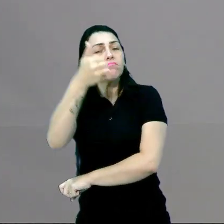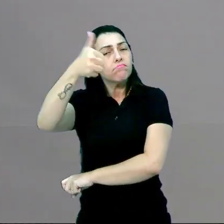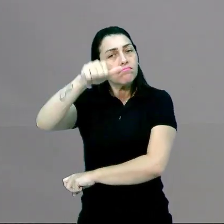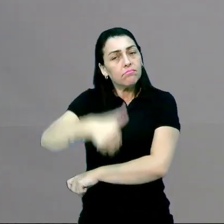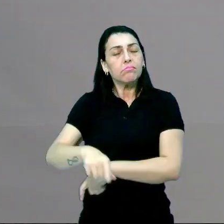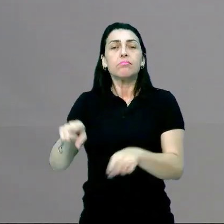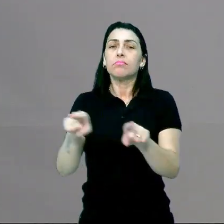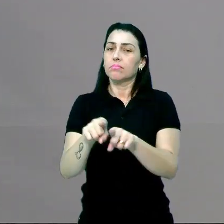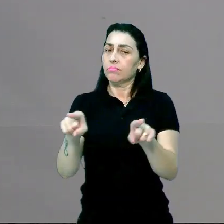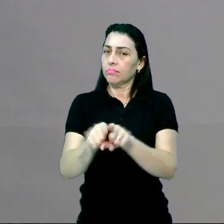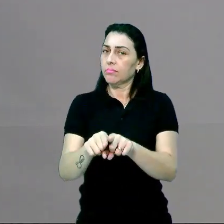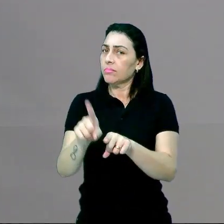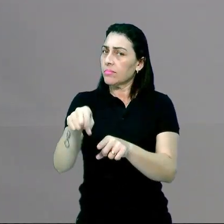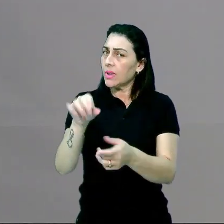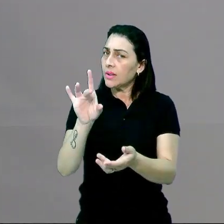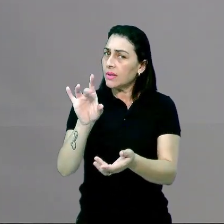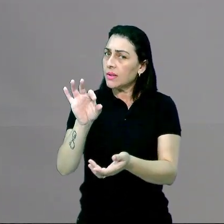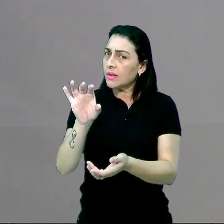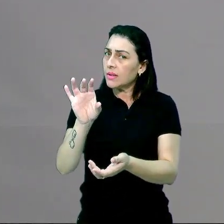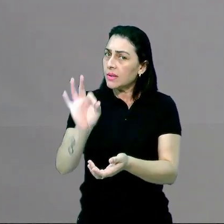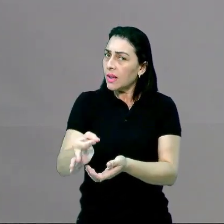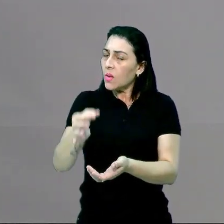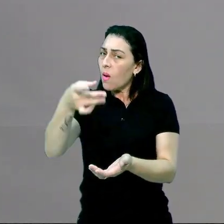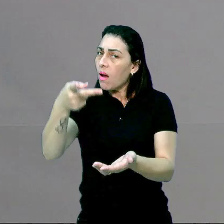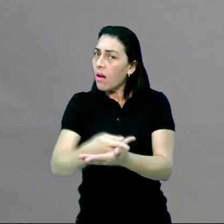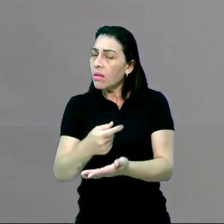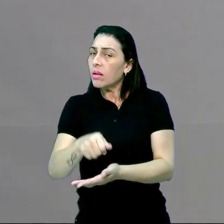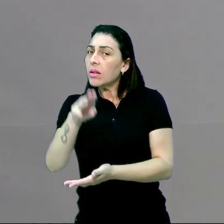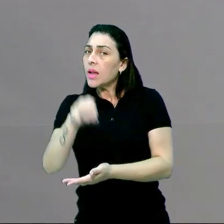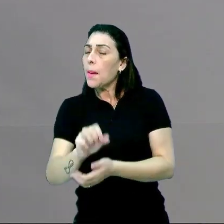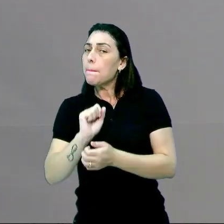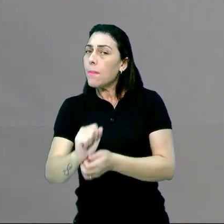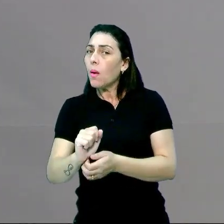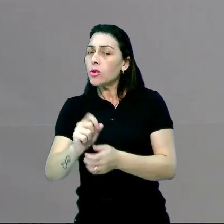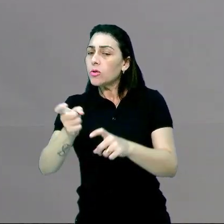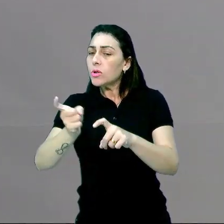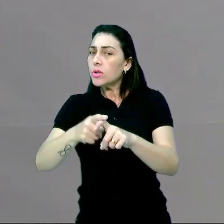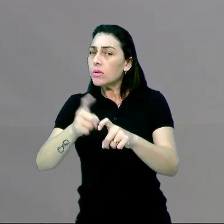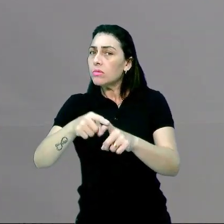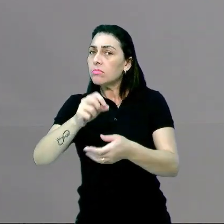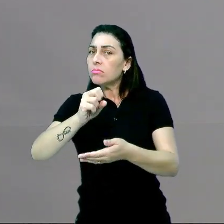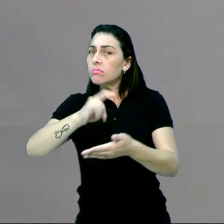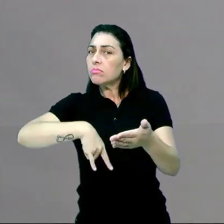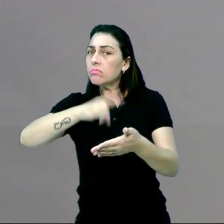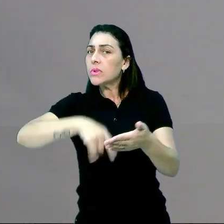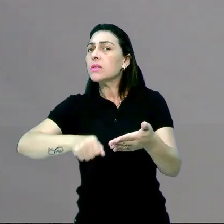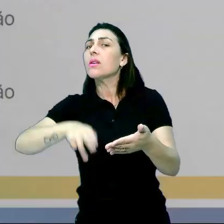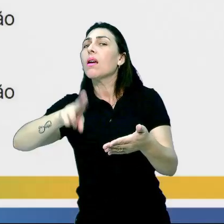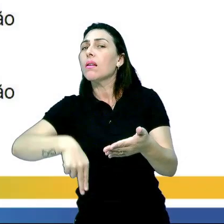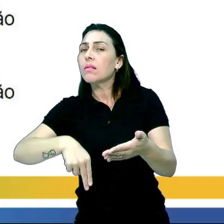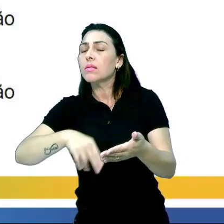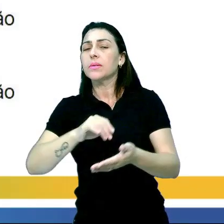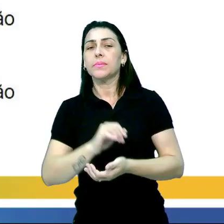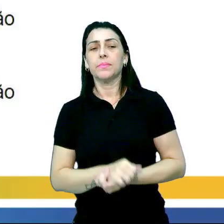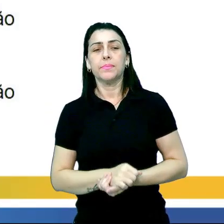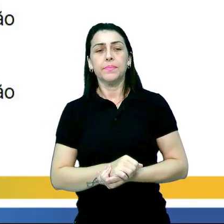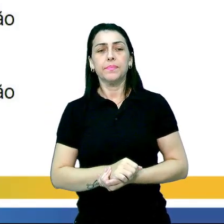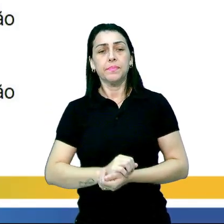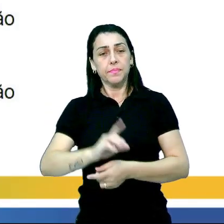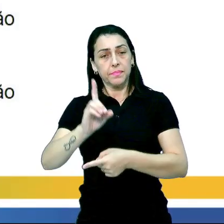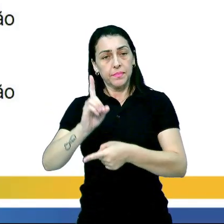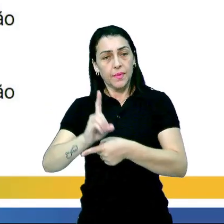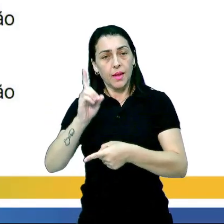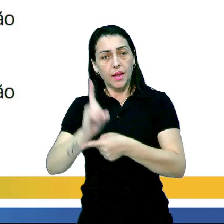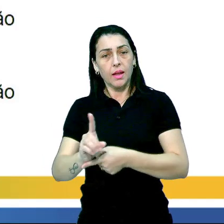daí também. Será que ela está certa ou ela está errada? Quem é que pode me indicar algum remédio? Quem é que pode me receitar?